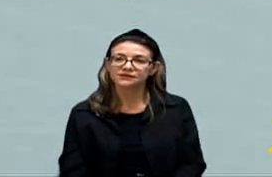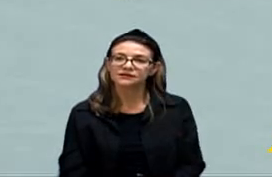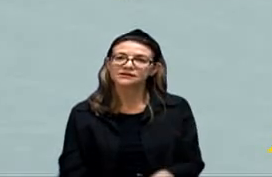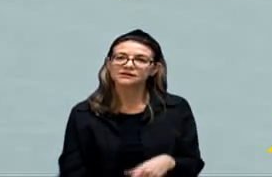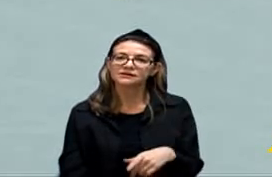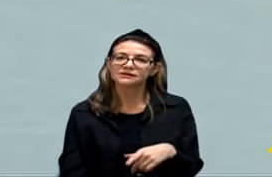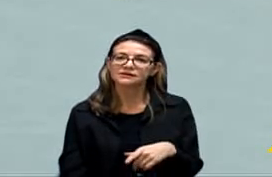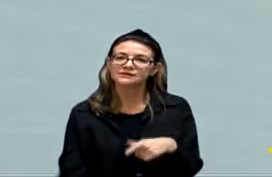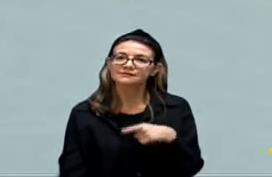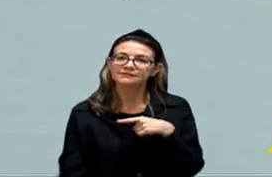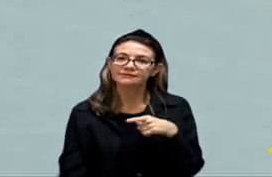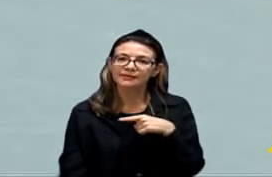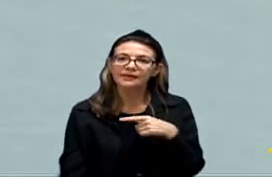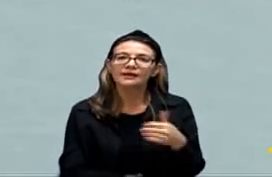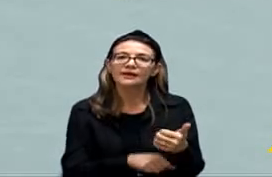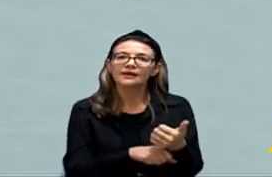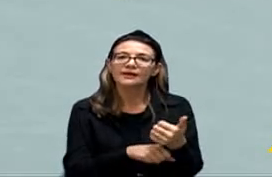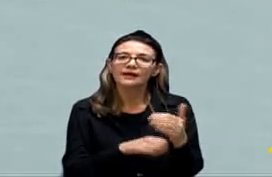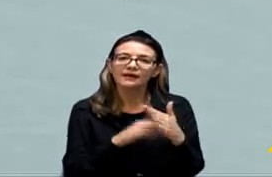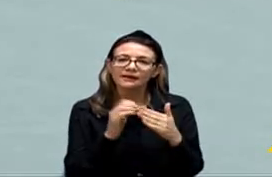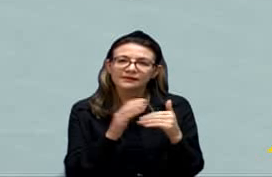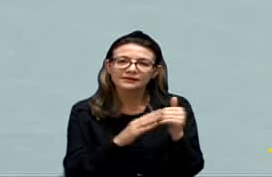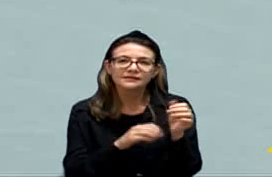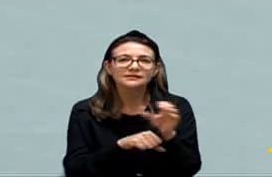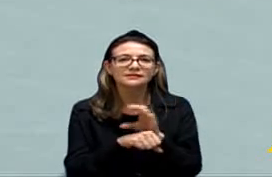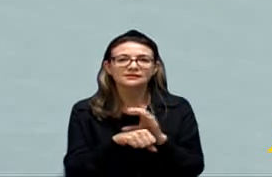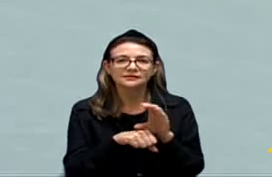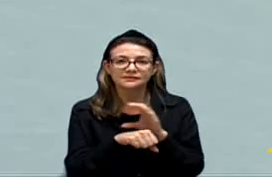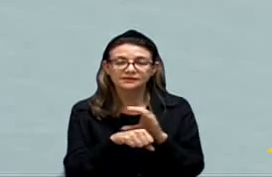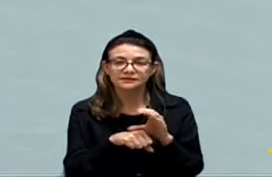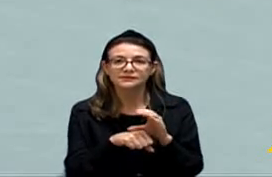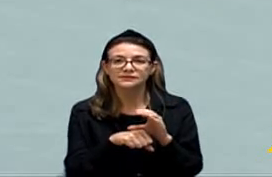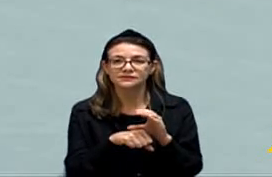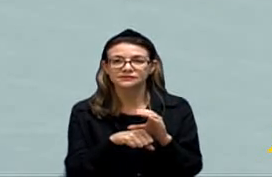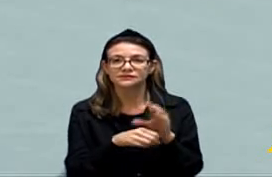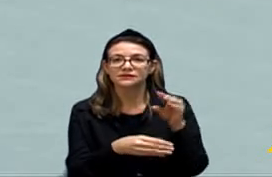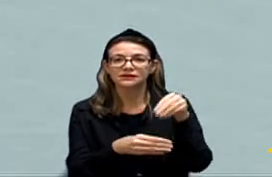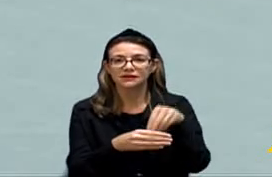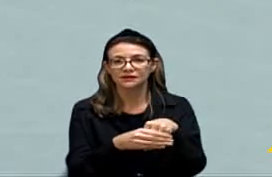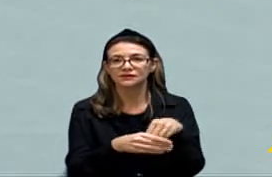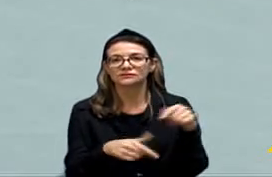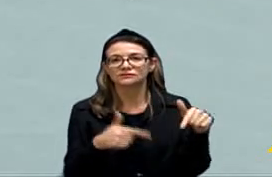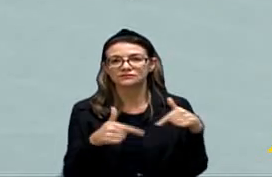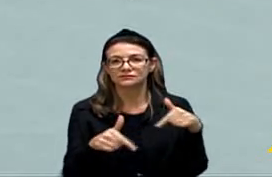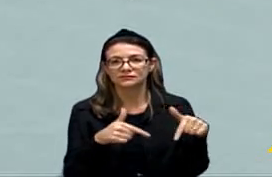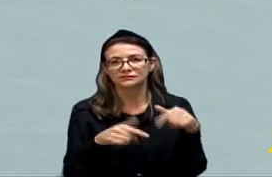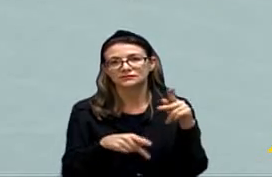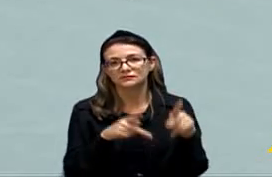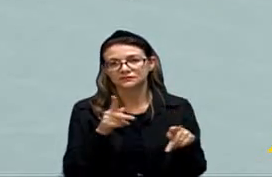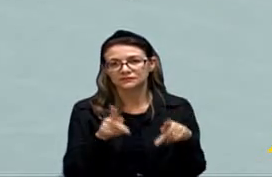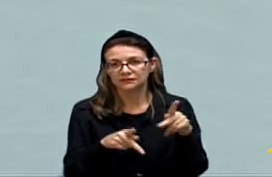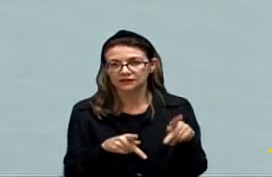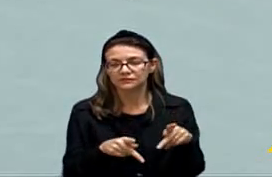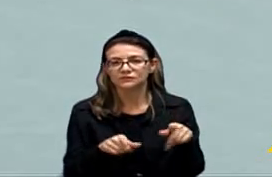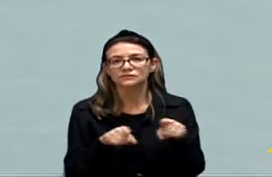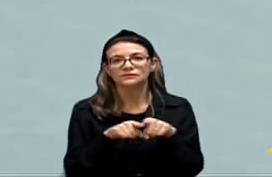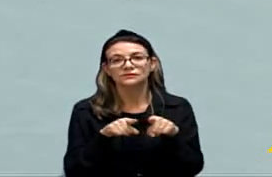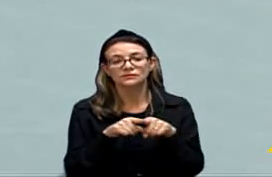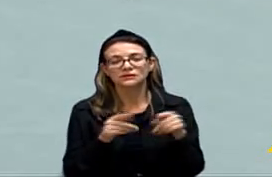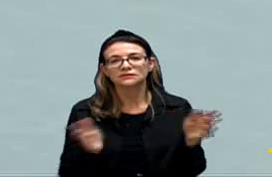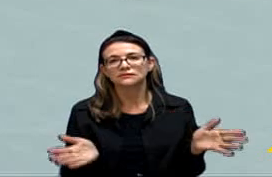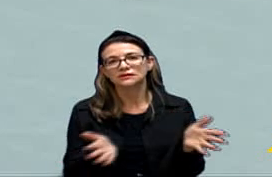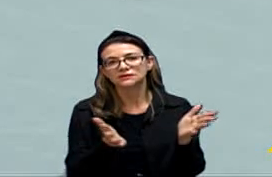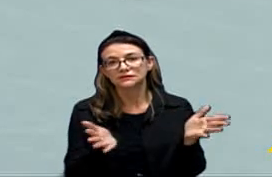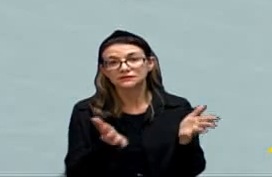essa qualificação dentro do serviço público e dando oportunidade de que seja um incentivo para que o